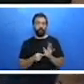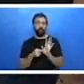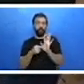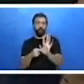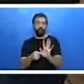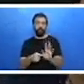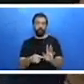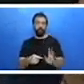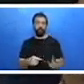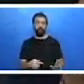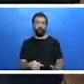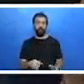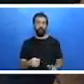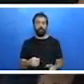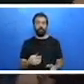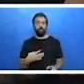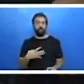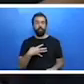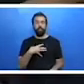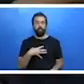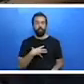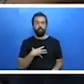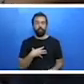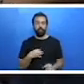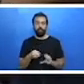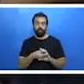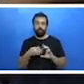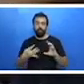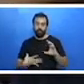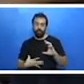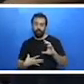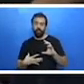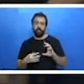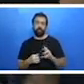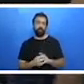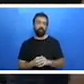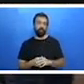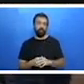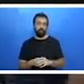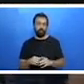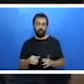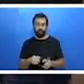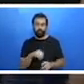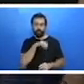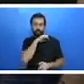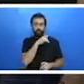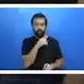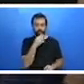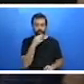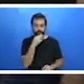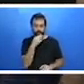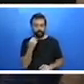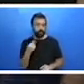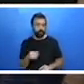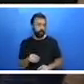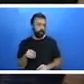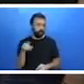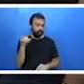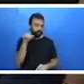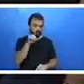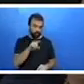invejava e nadar, verbos de ação. E agora, grifando, ser